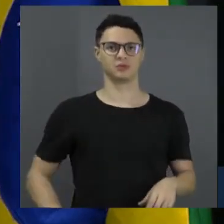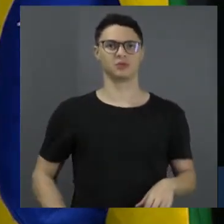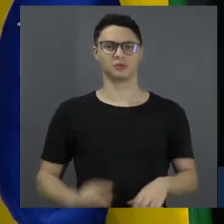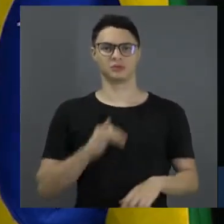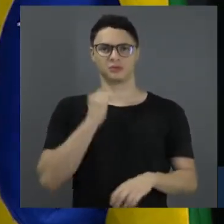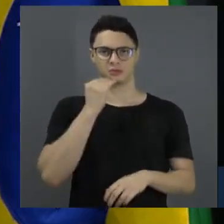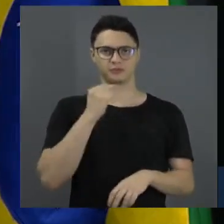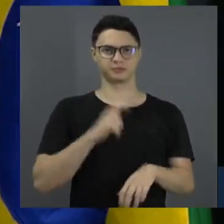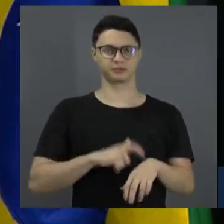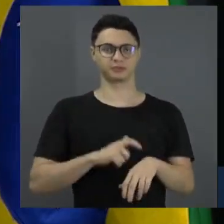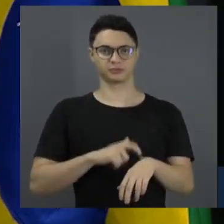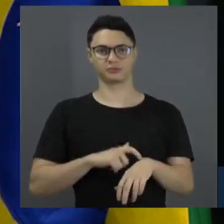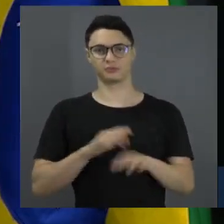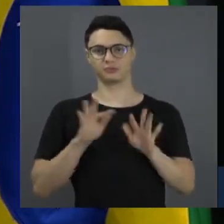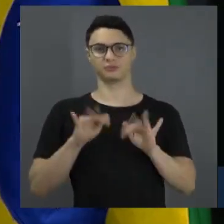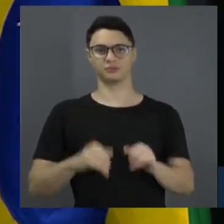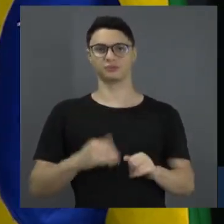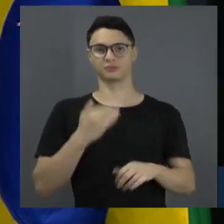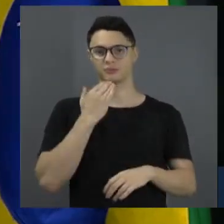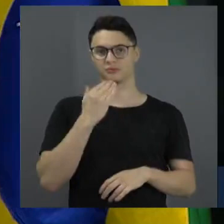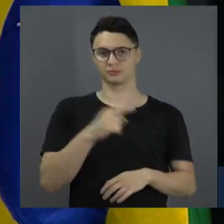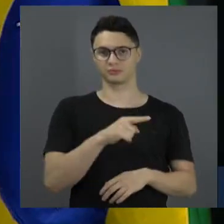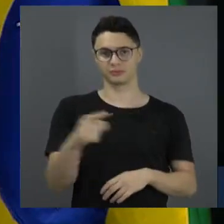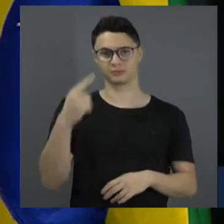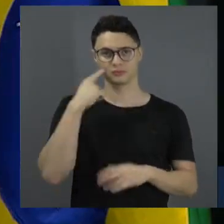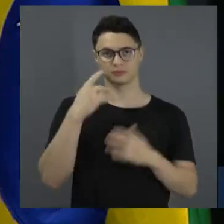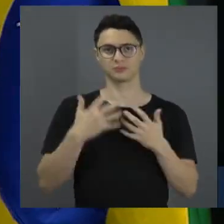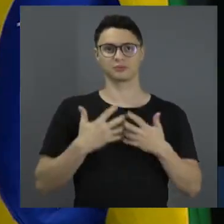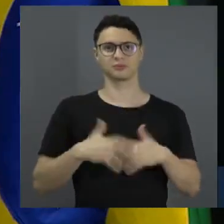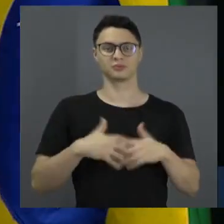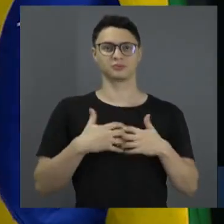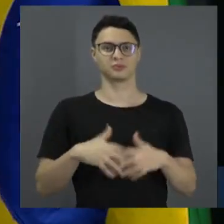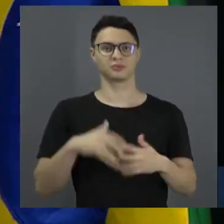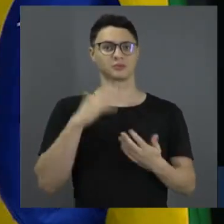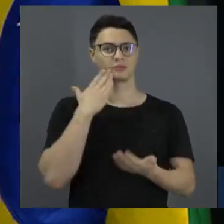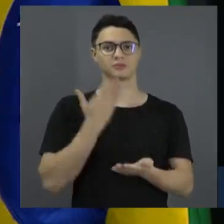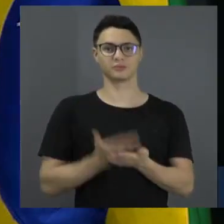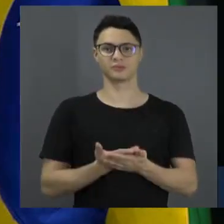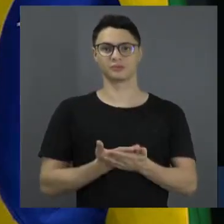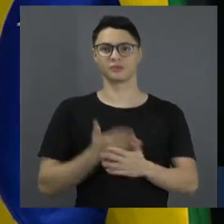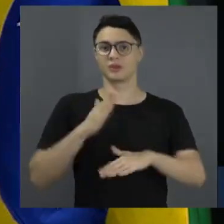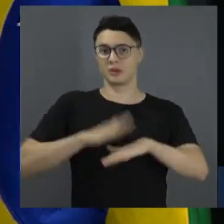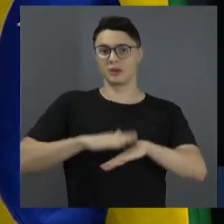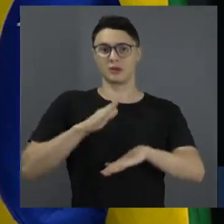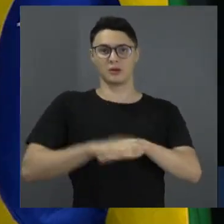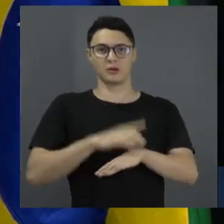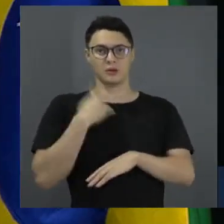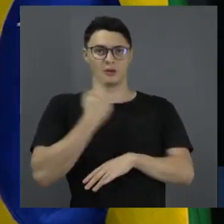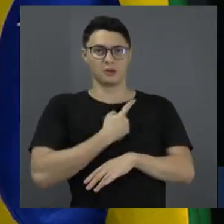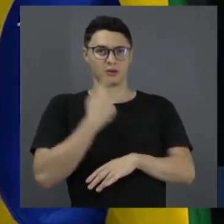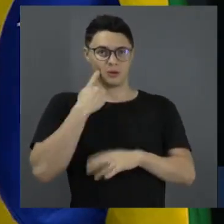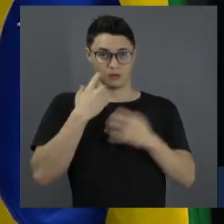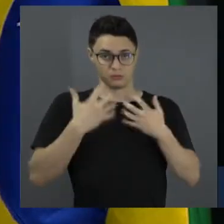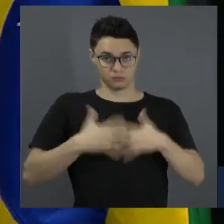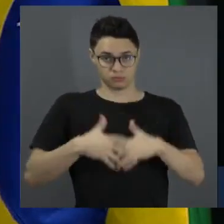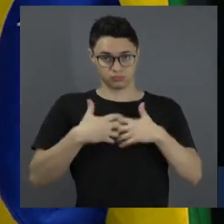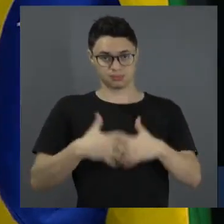os últimos segundos, pedir uma reflexão. Eu acredito na capacidade de reflexão do ser